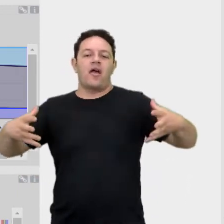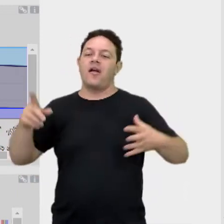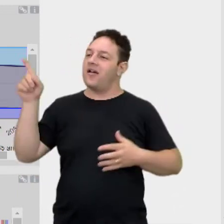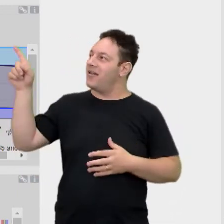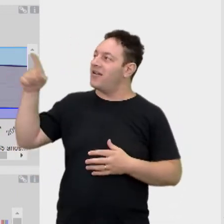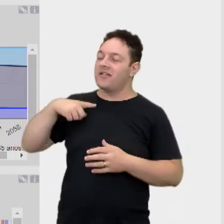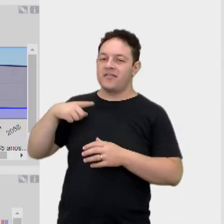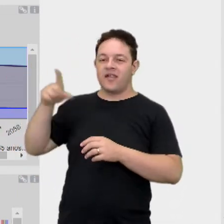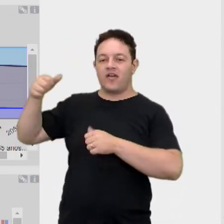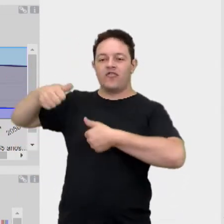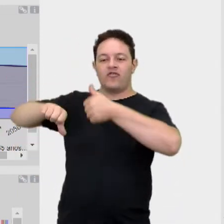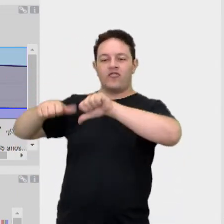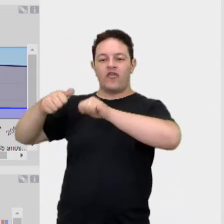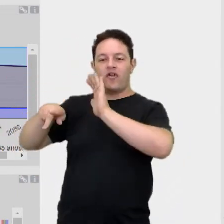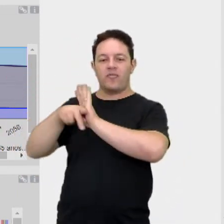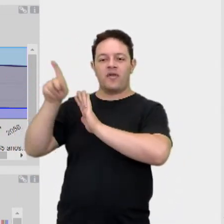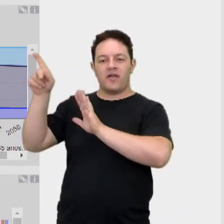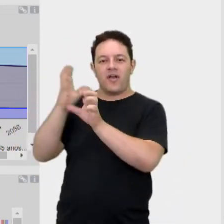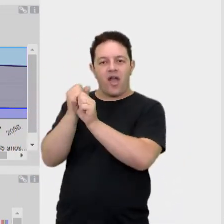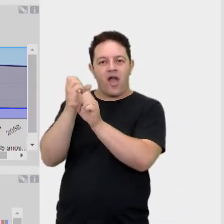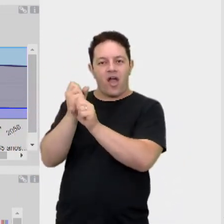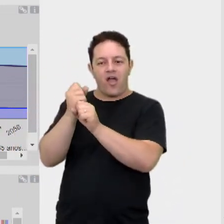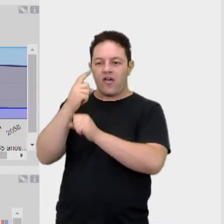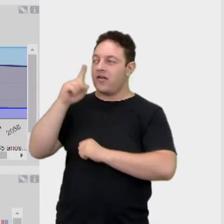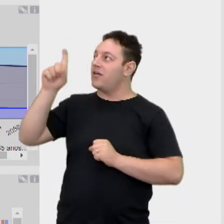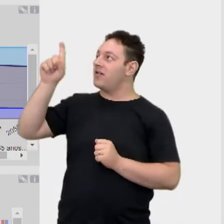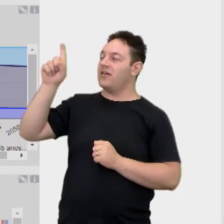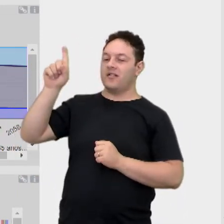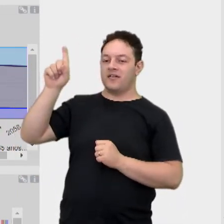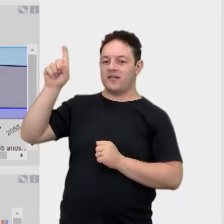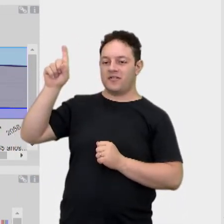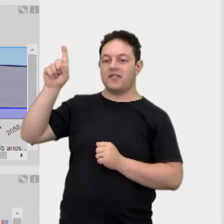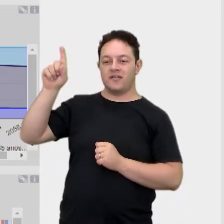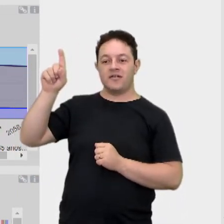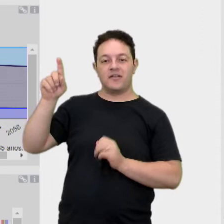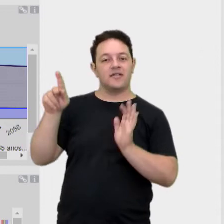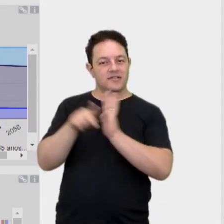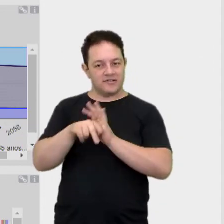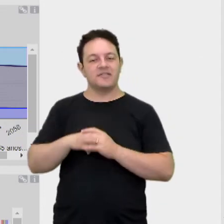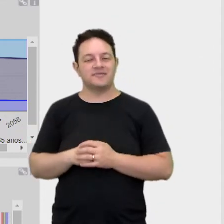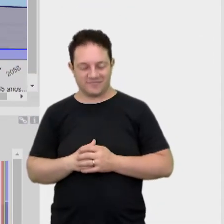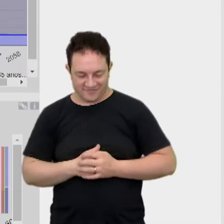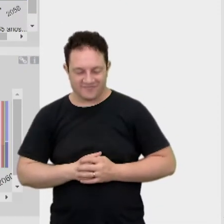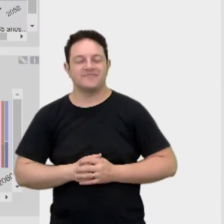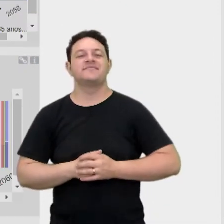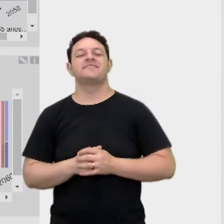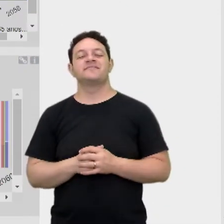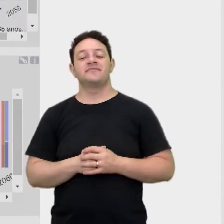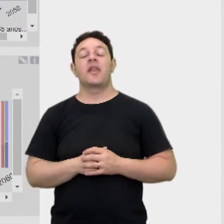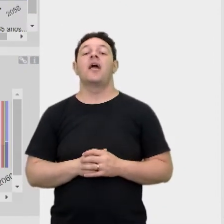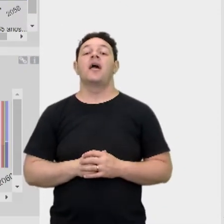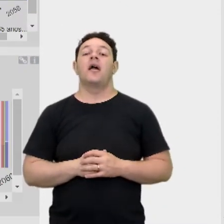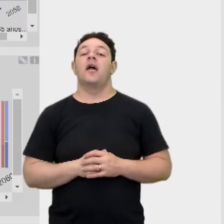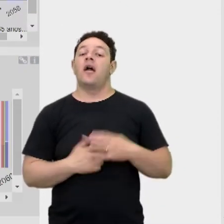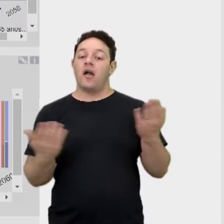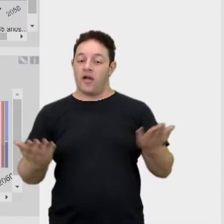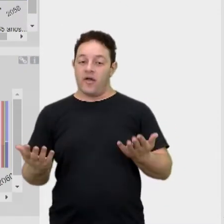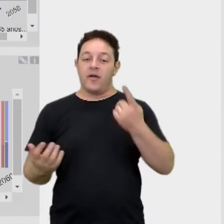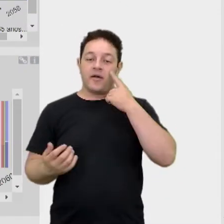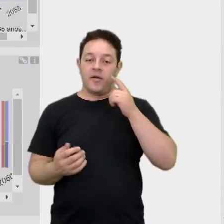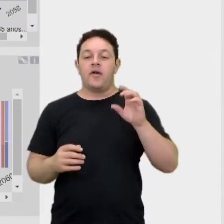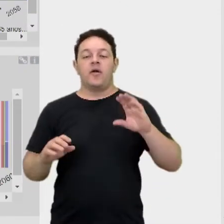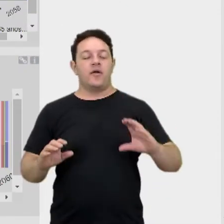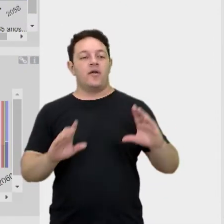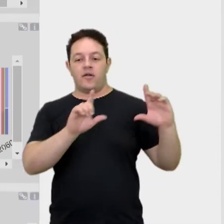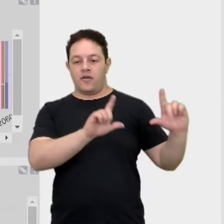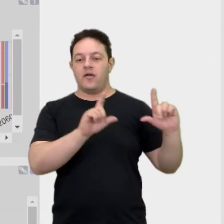Tá? É um crescimento aí que ele fala na questão do crescimento geométrico. Certo, pessoal? E aqui, ó, vamos aqui para um